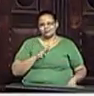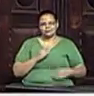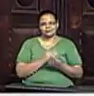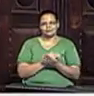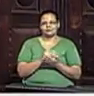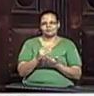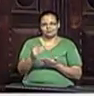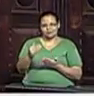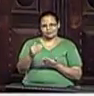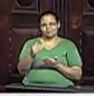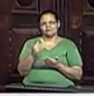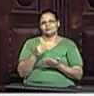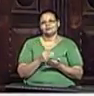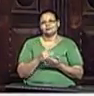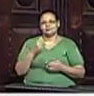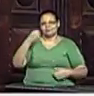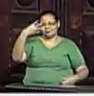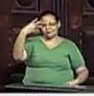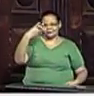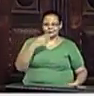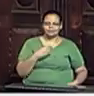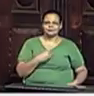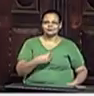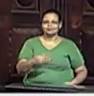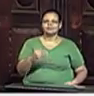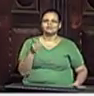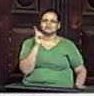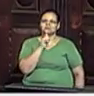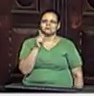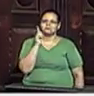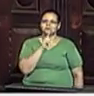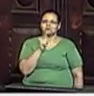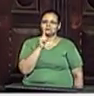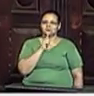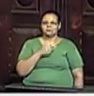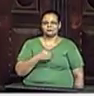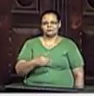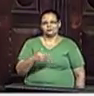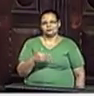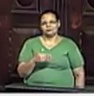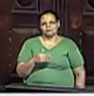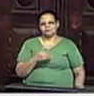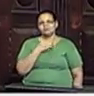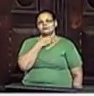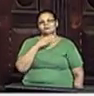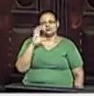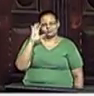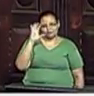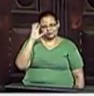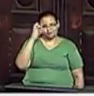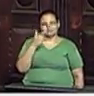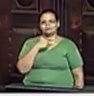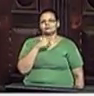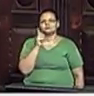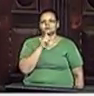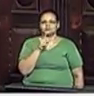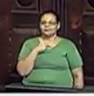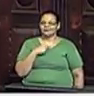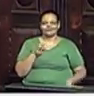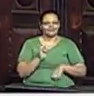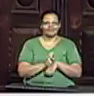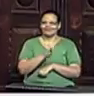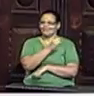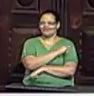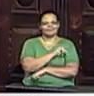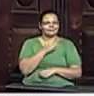começa a apontar uma luz no fim do túnel para a saída da recessão. Esse não é o caso do Estado do Rio de Janeiro. O Estado do